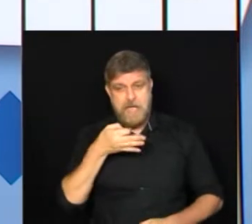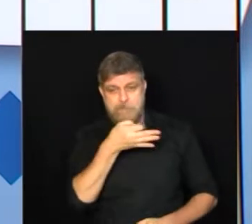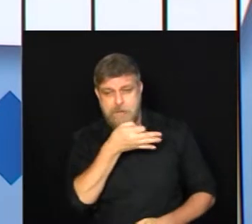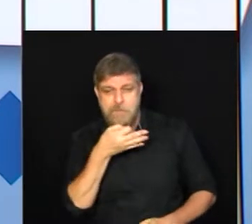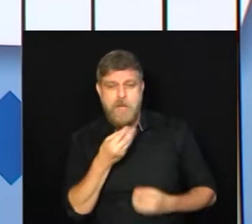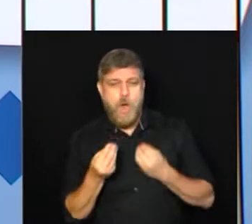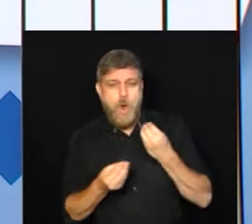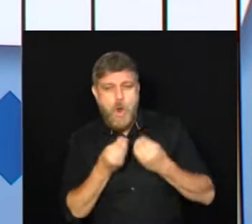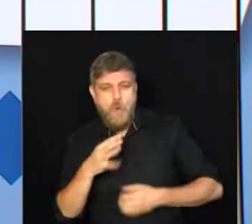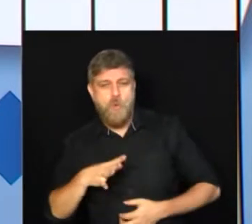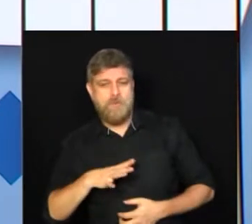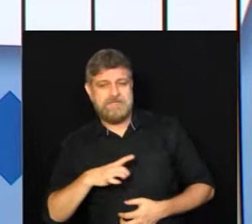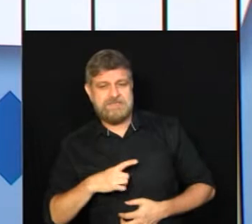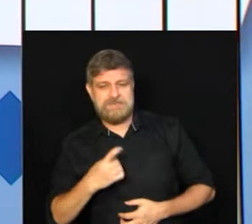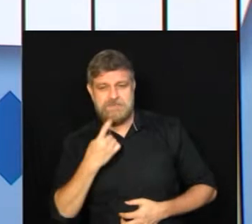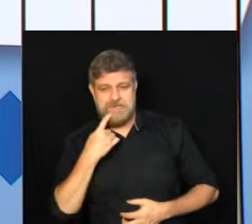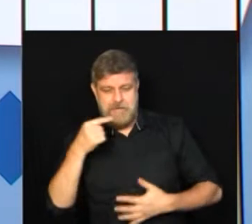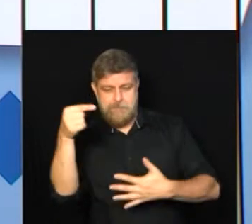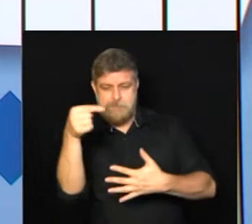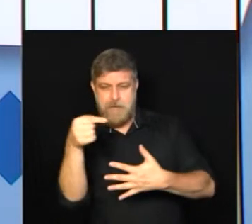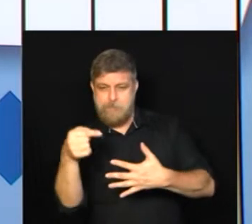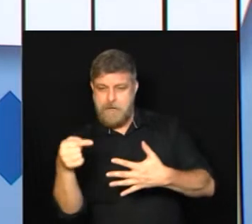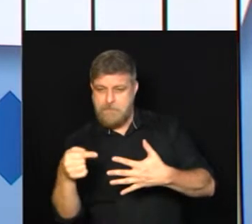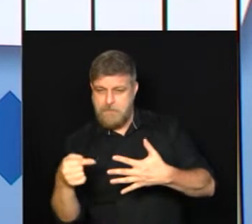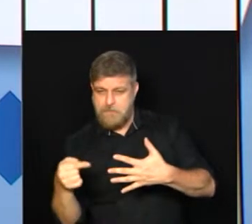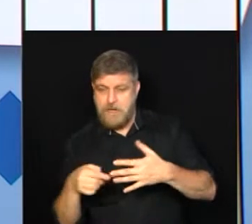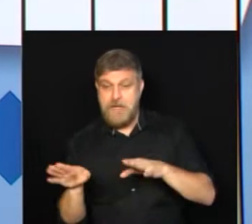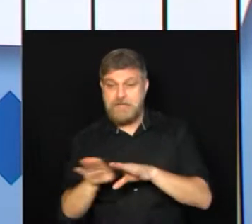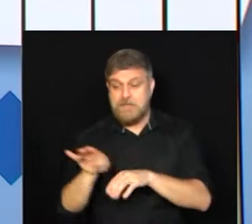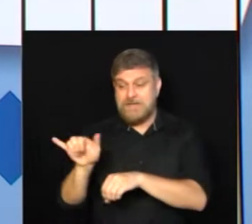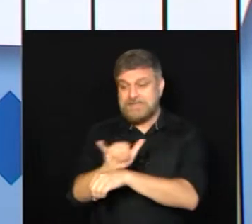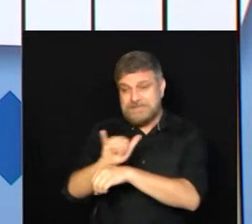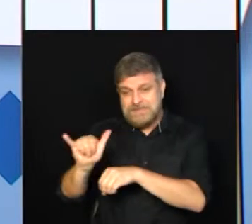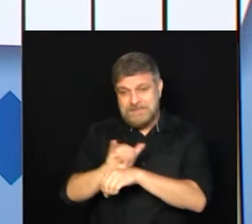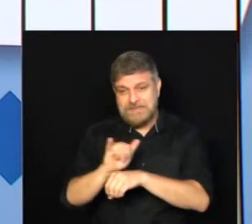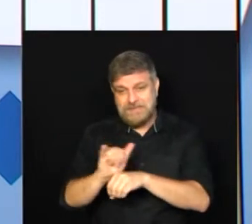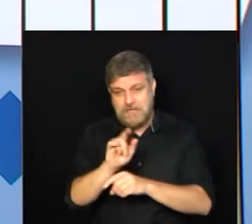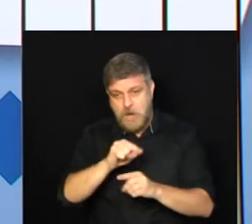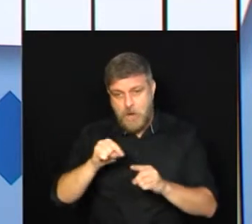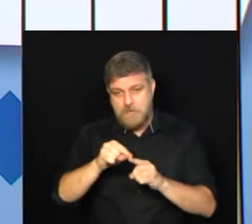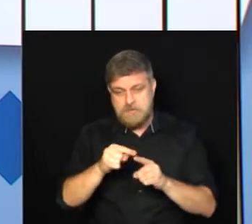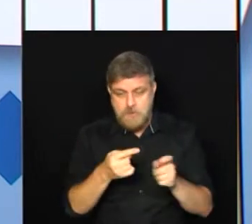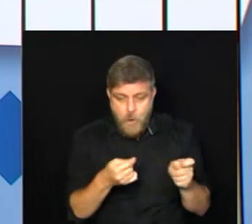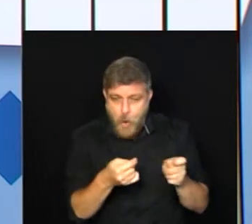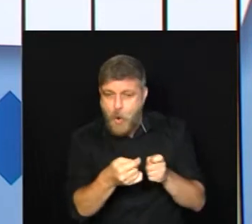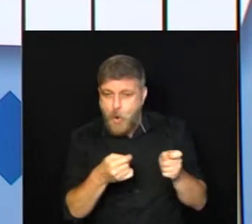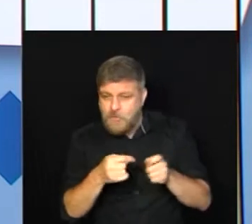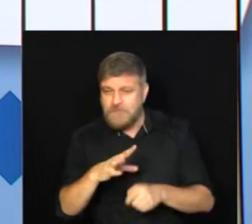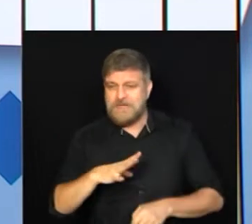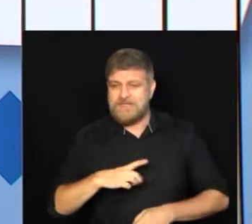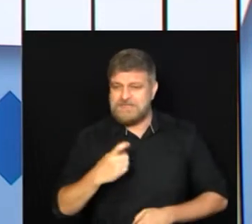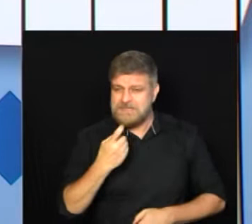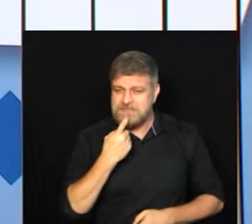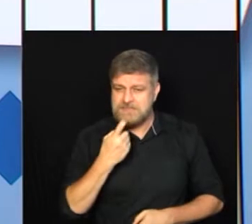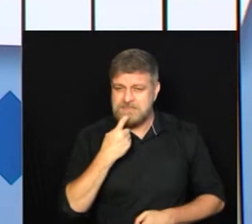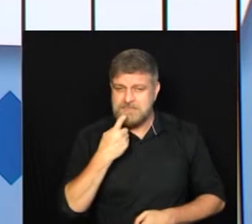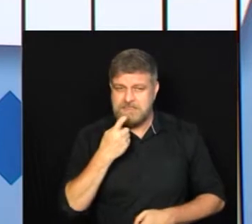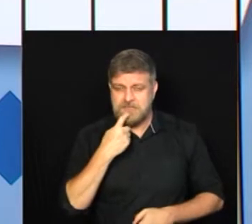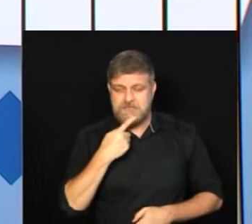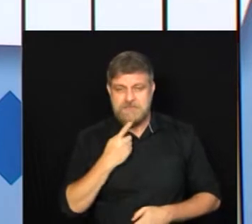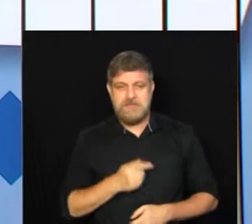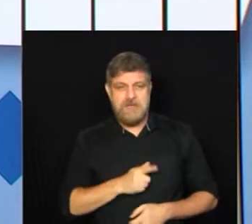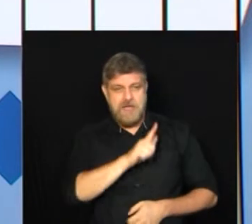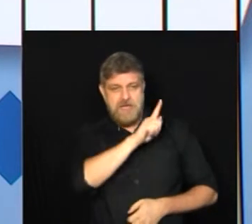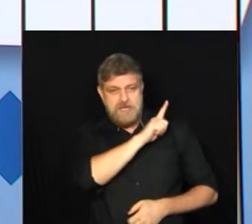como está a cidade e quais são os planos para o gerenciamento de Campinas, né, sob sua